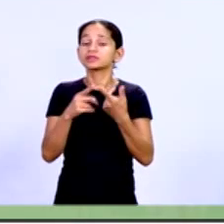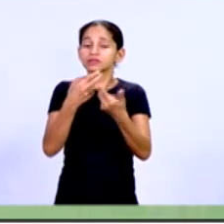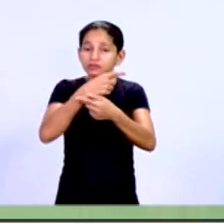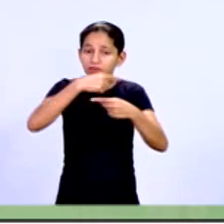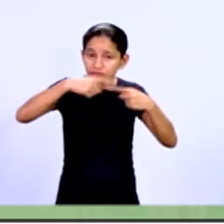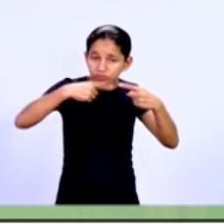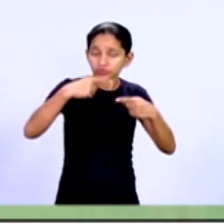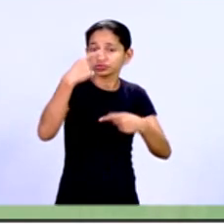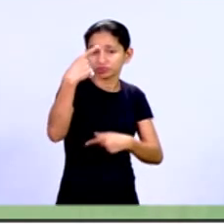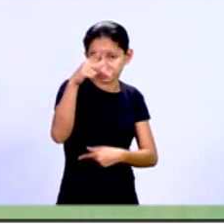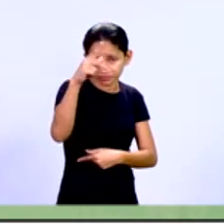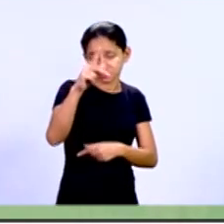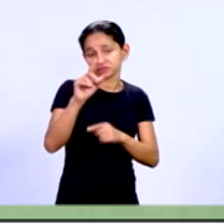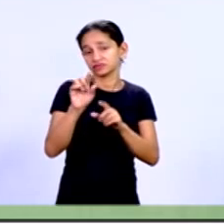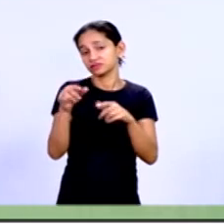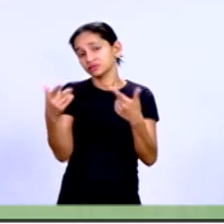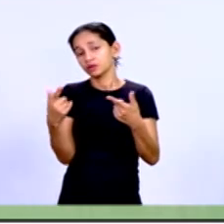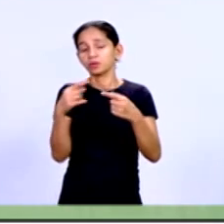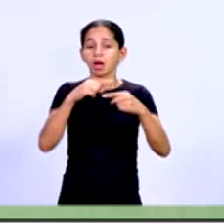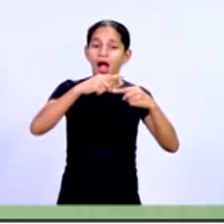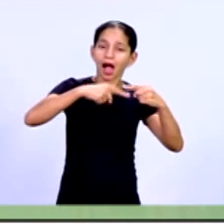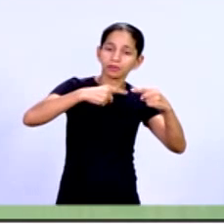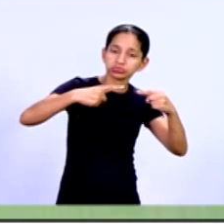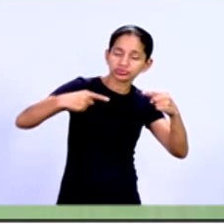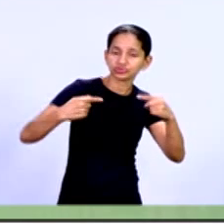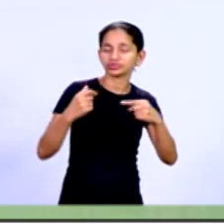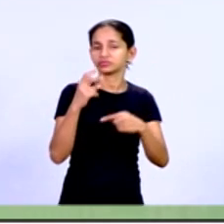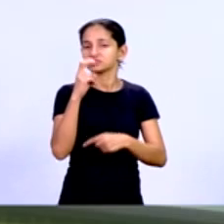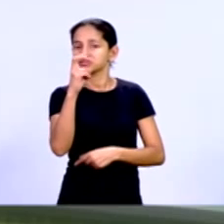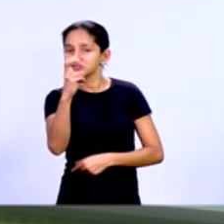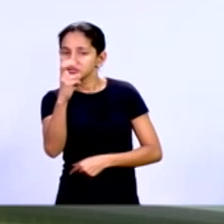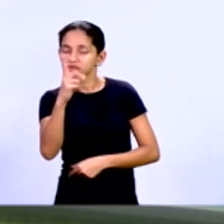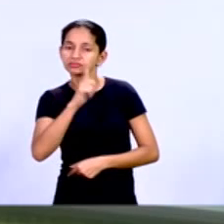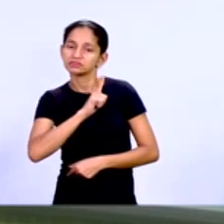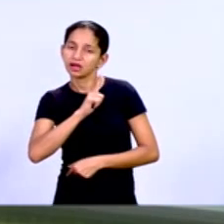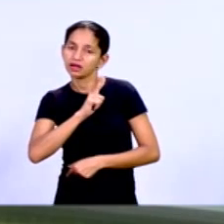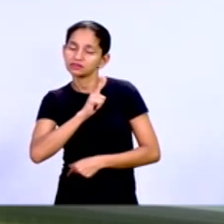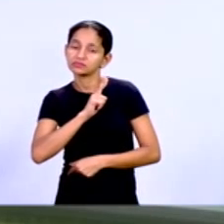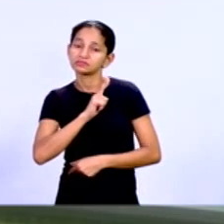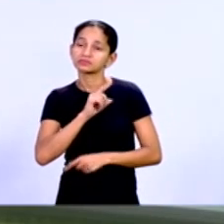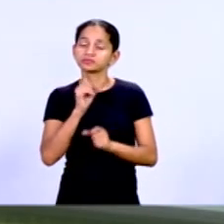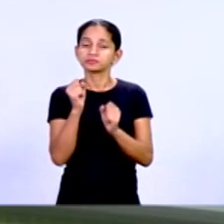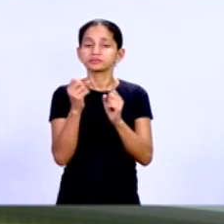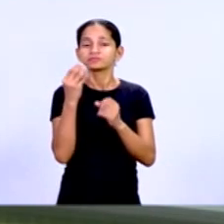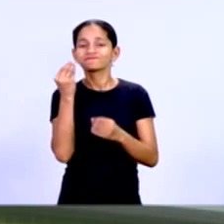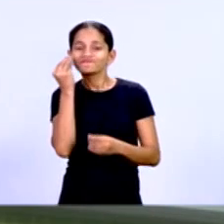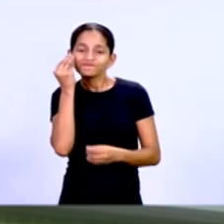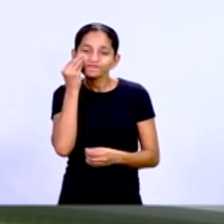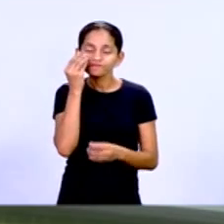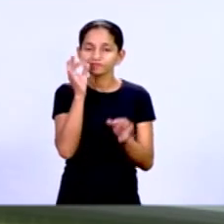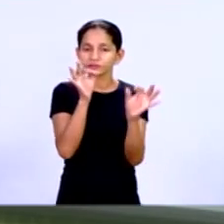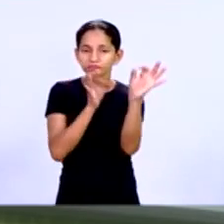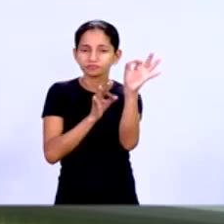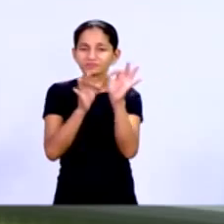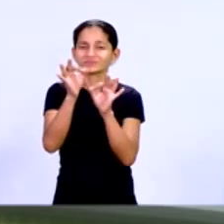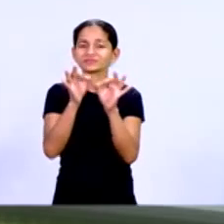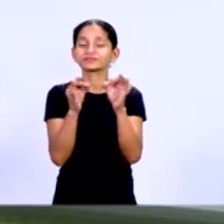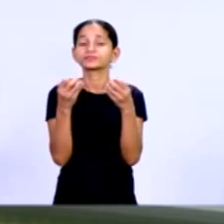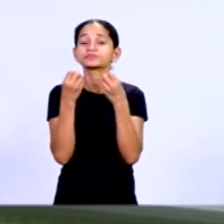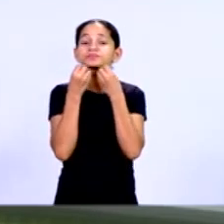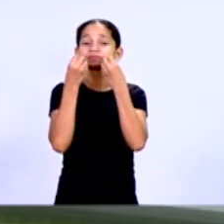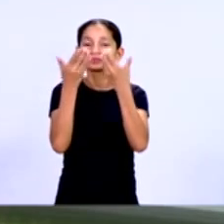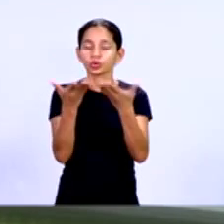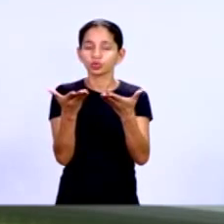foi disponível para vocês, que é um apostilado com 5 apostilas, que ela procurou de uma forma ou de outra enriquecer.